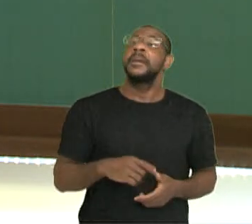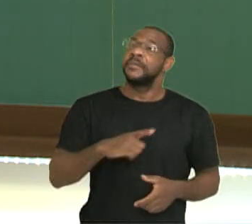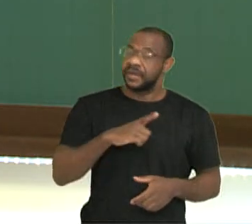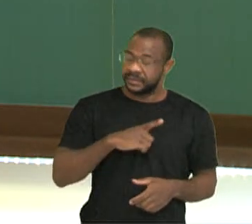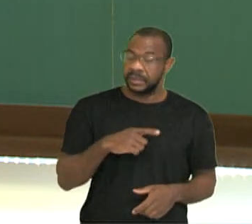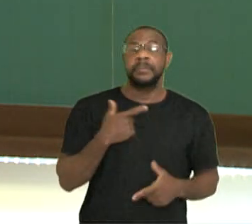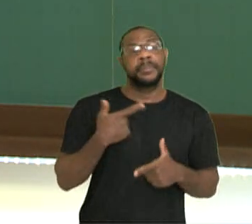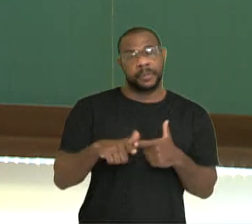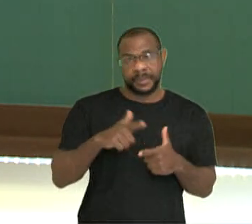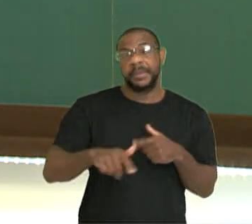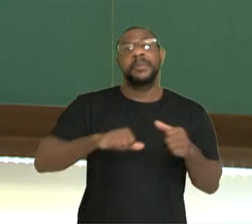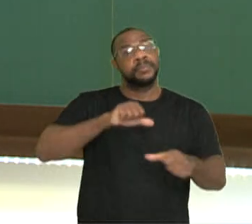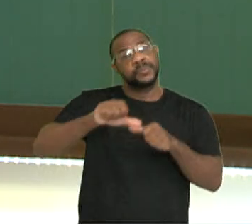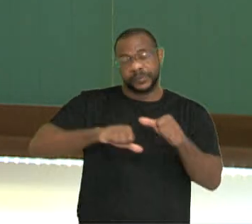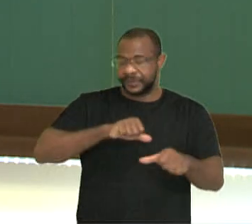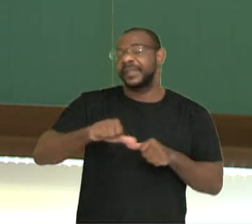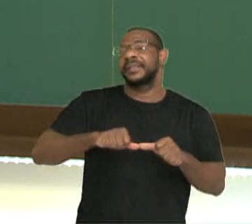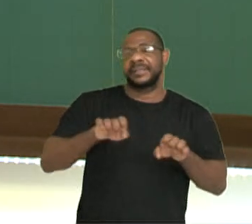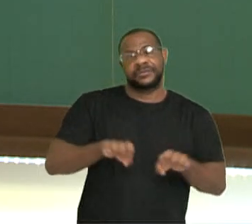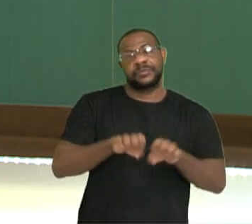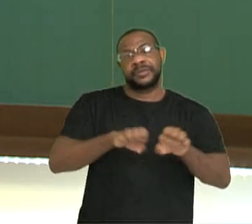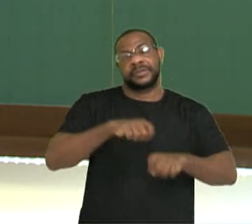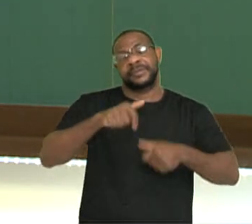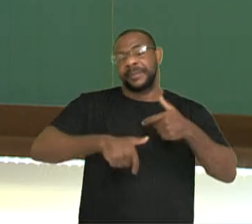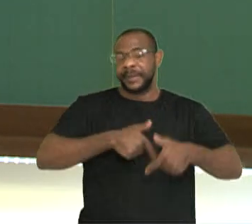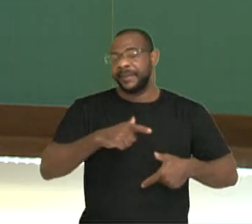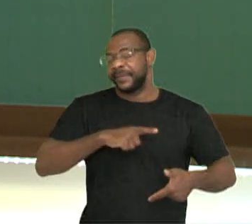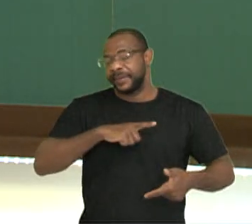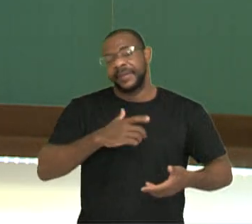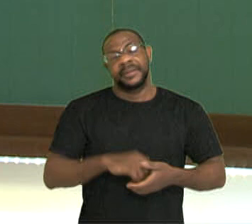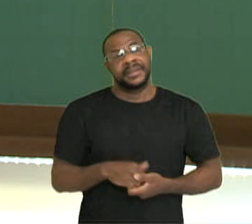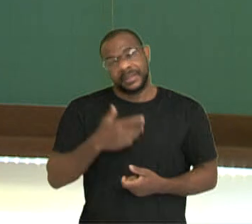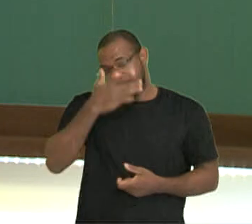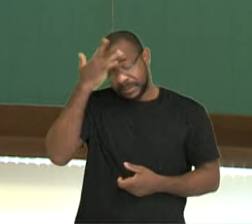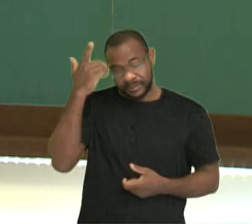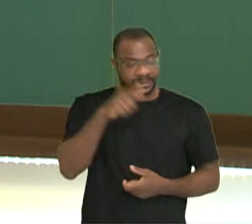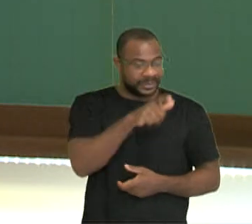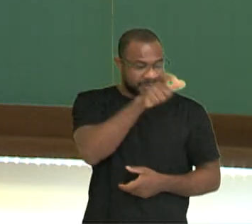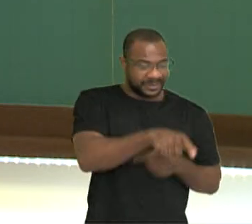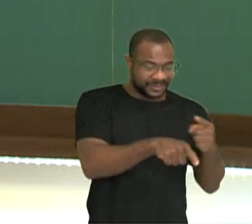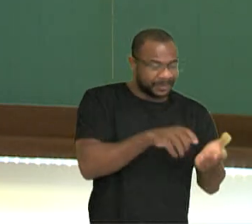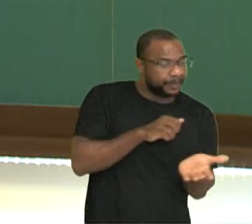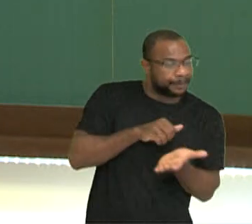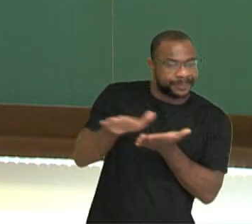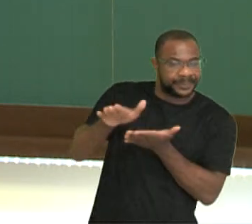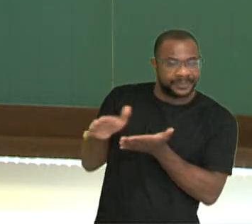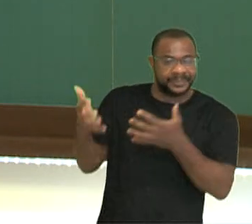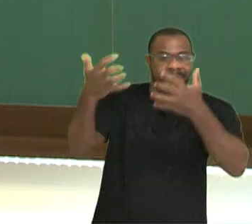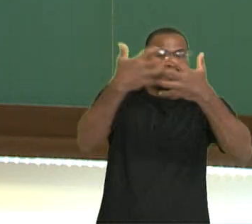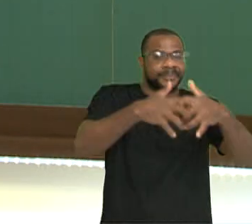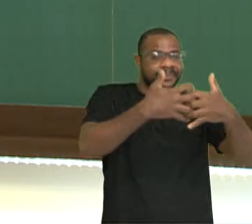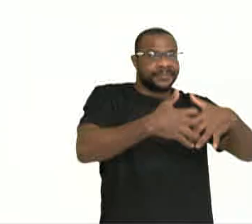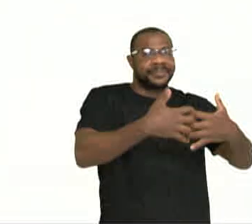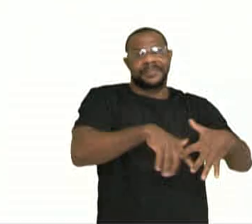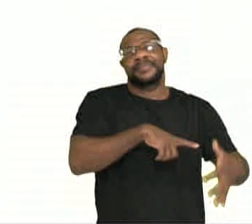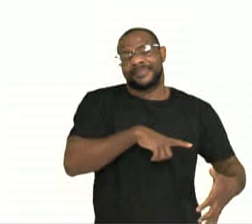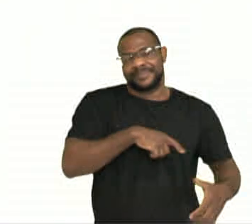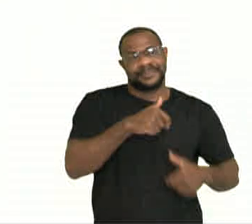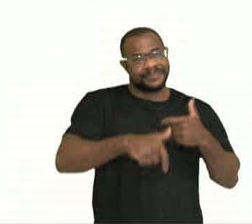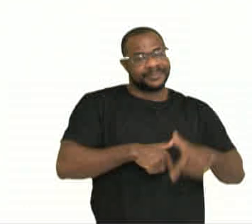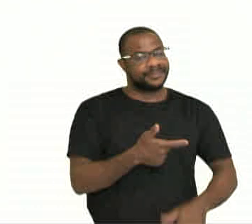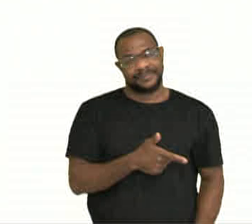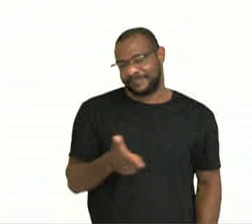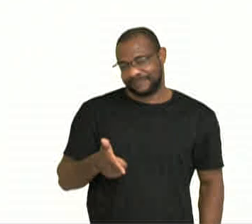de mudança na estrutura de trabalho. E aí as pessoas que ocupavam determinadas funções não terão mais aquela função,